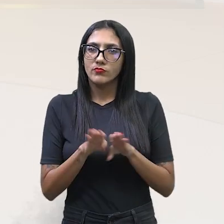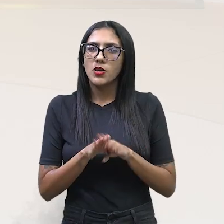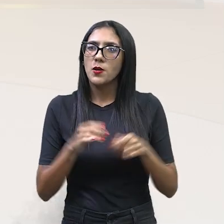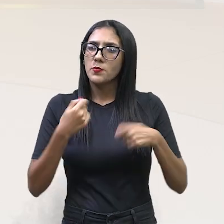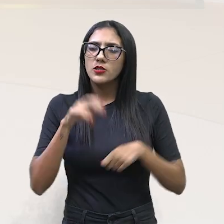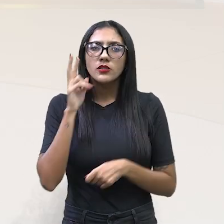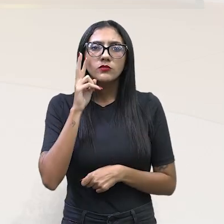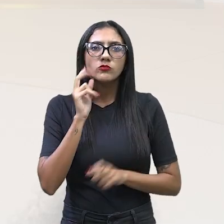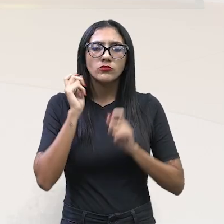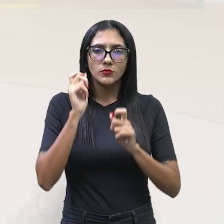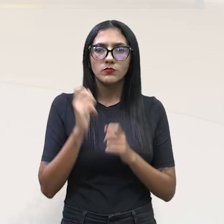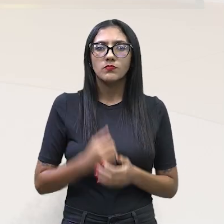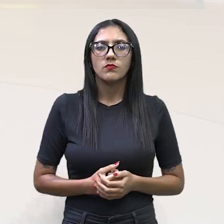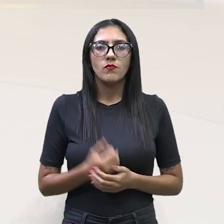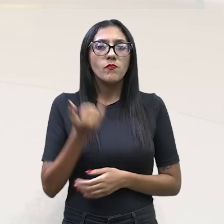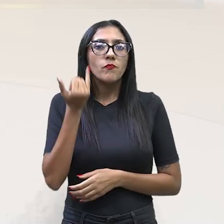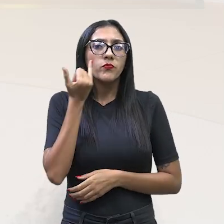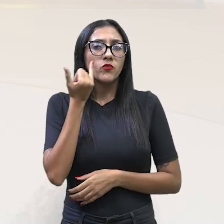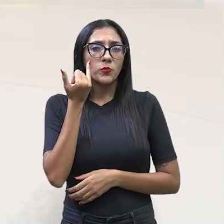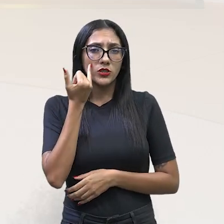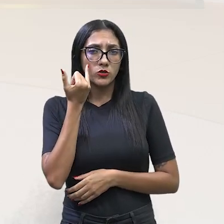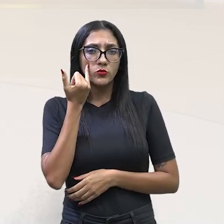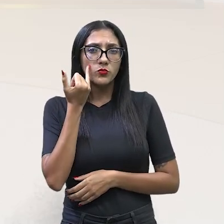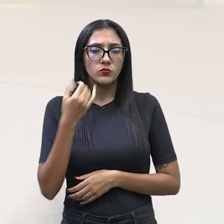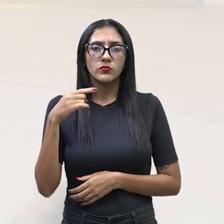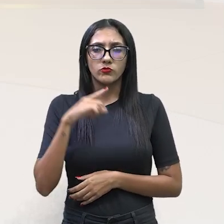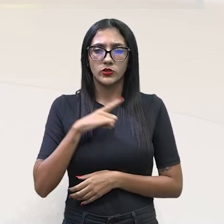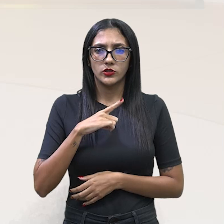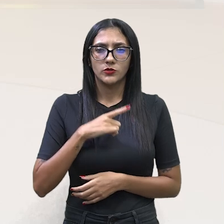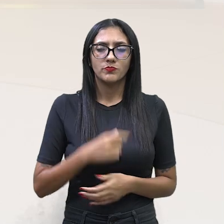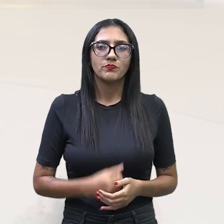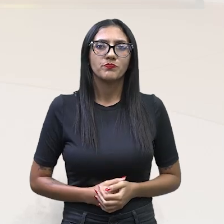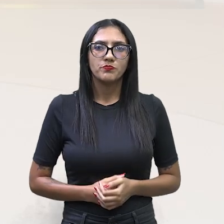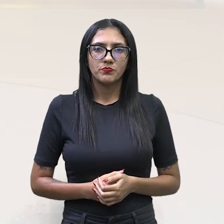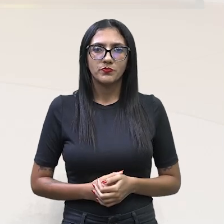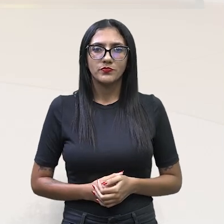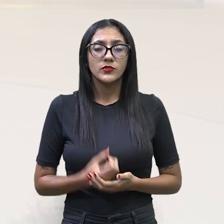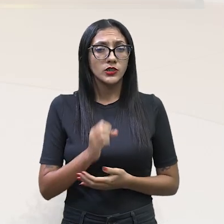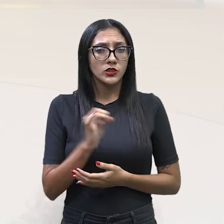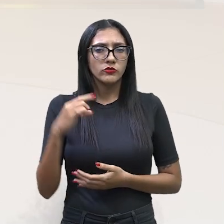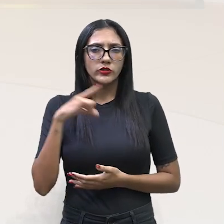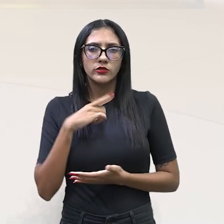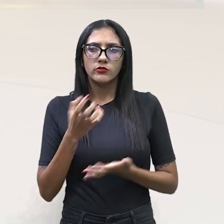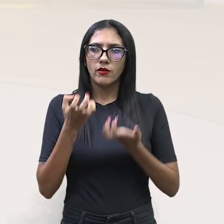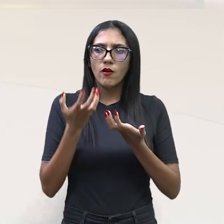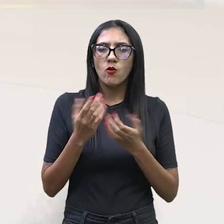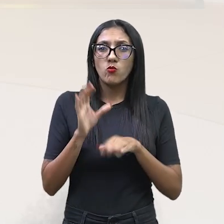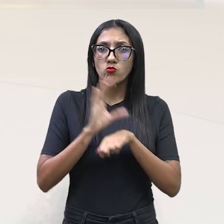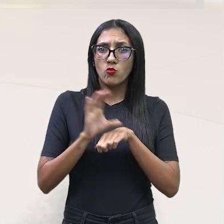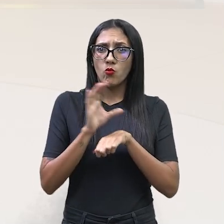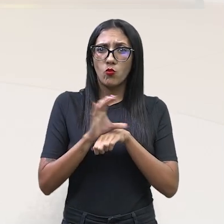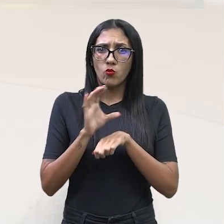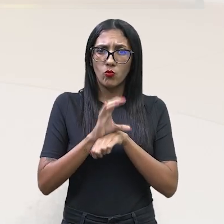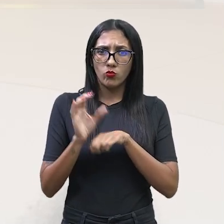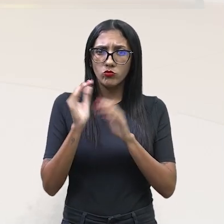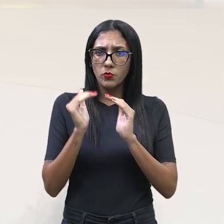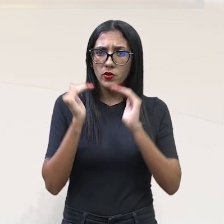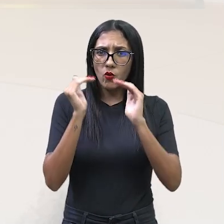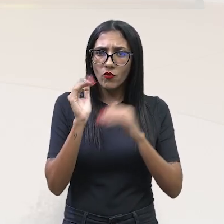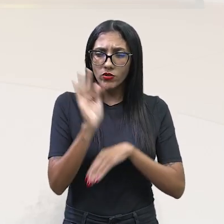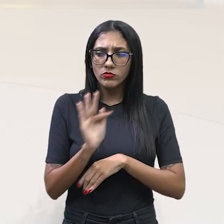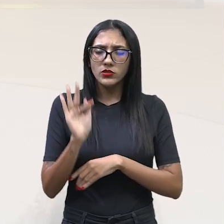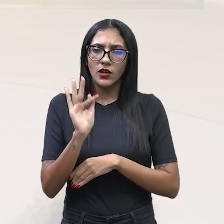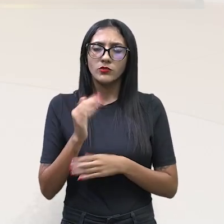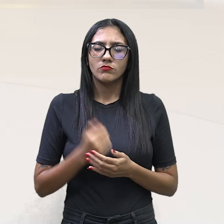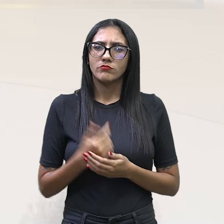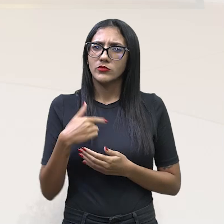na informação que está chegando até você. Não é? Se você pretende aí seguir um curso superior, que a gente